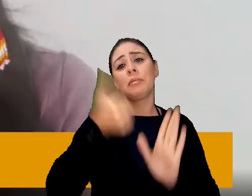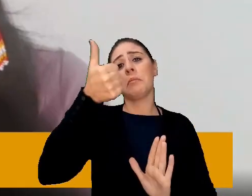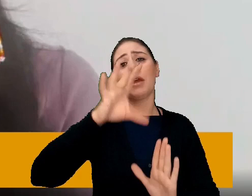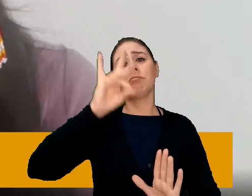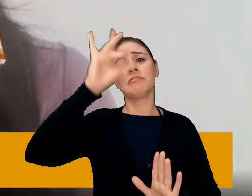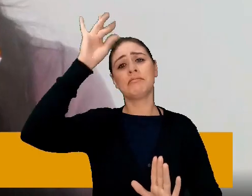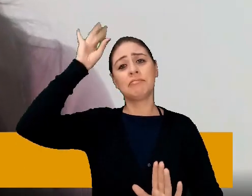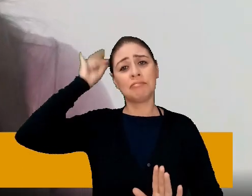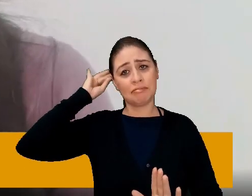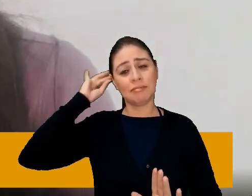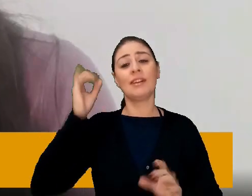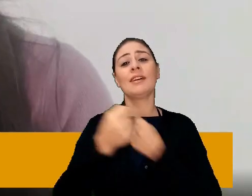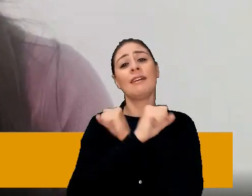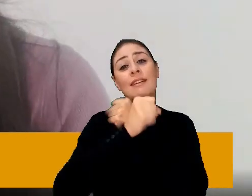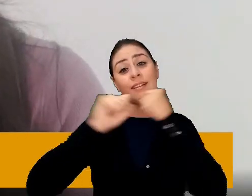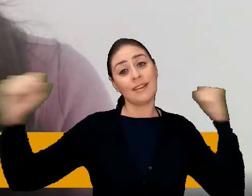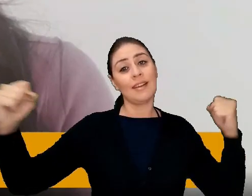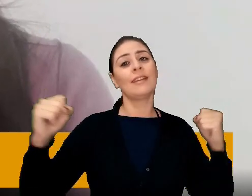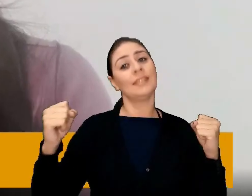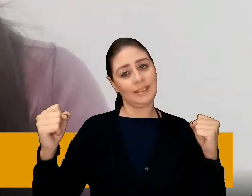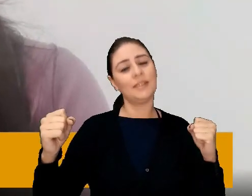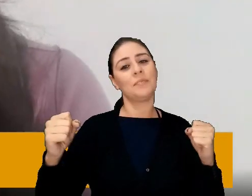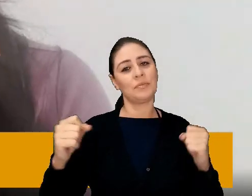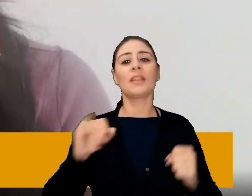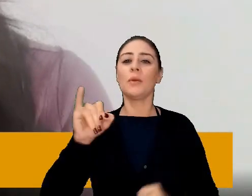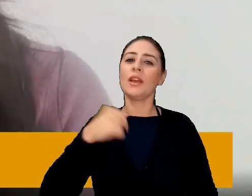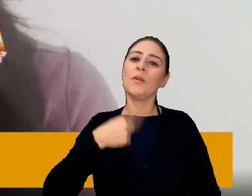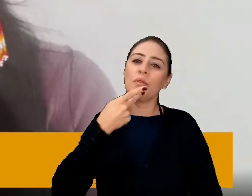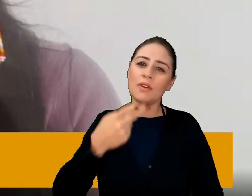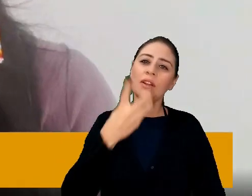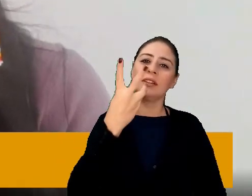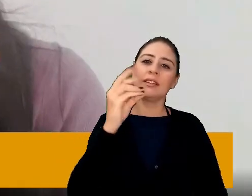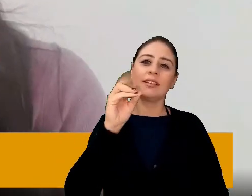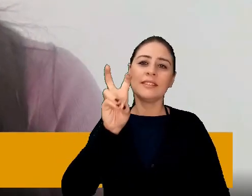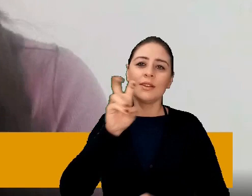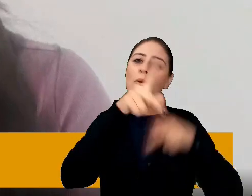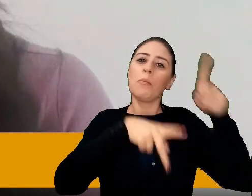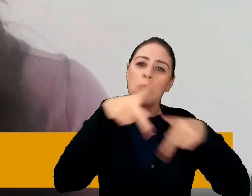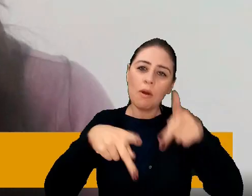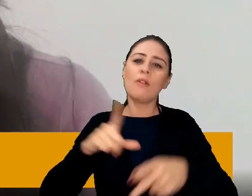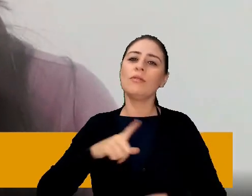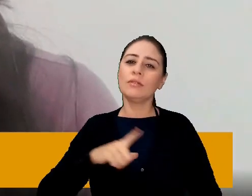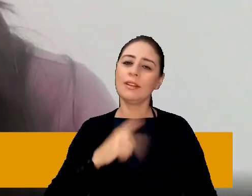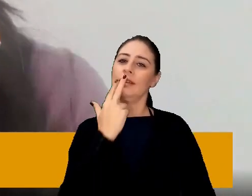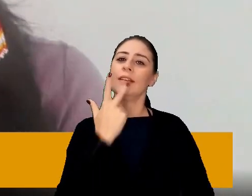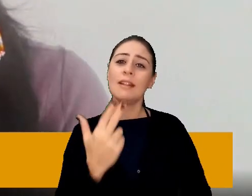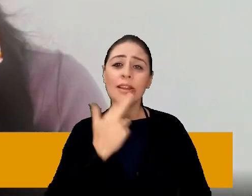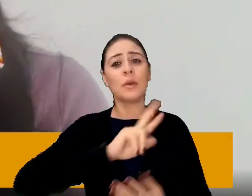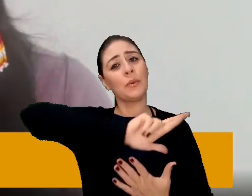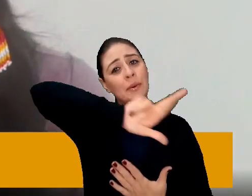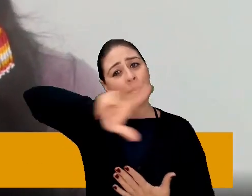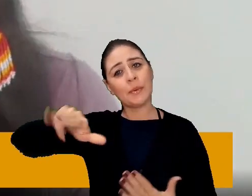uma aldeia enorme. E quando eu falo mais 305 povos, são povos que são diferentes, que falam línguas